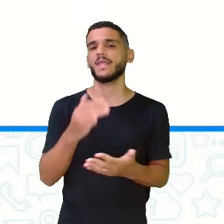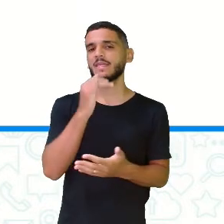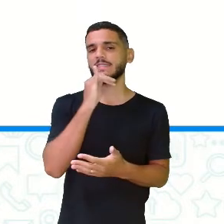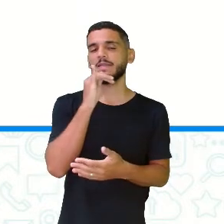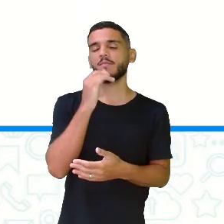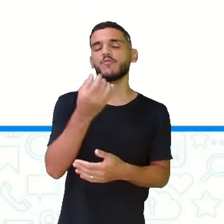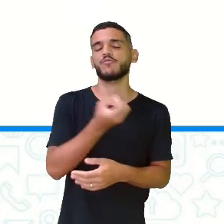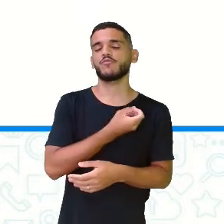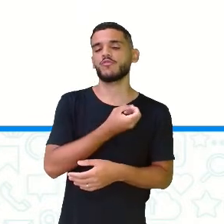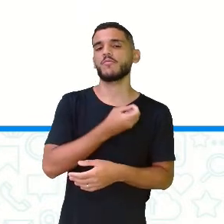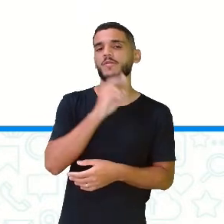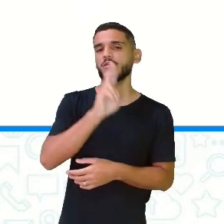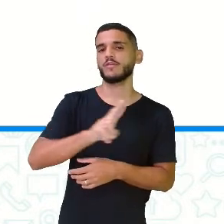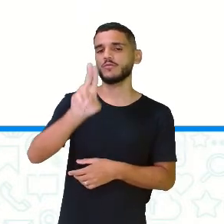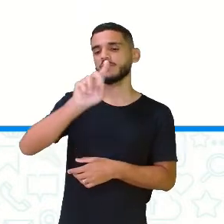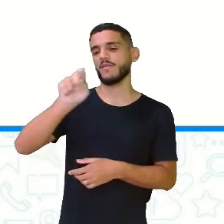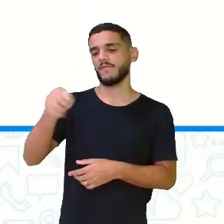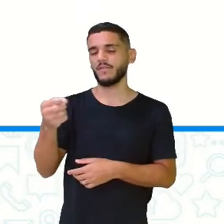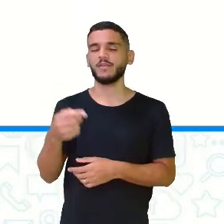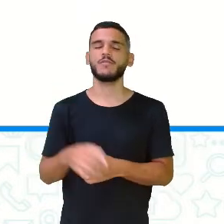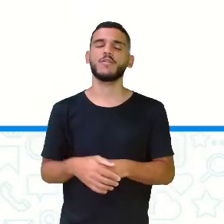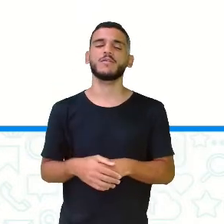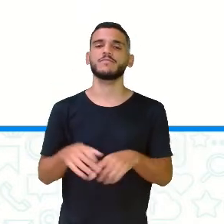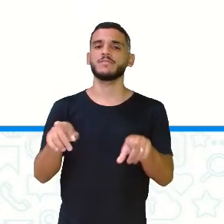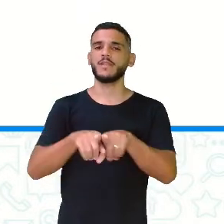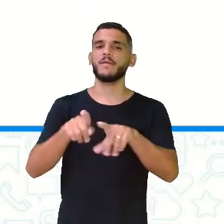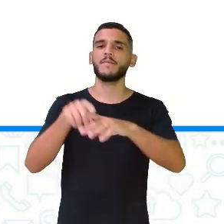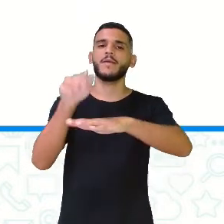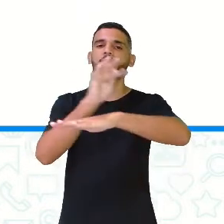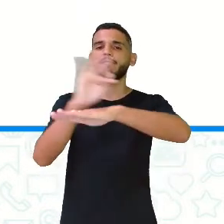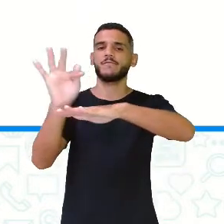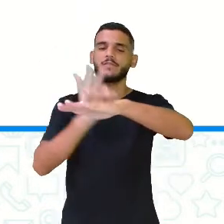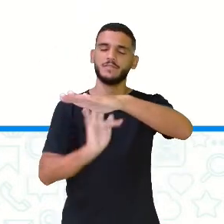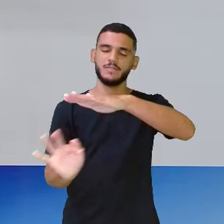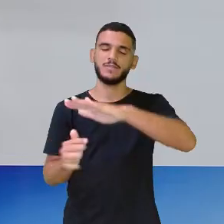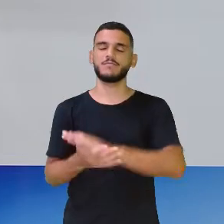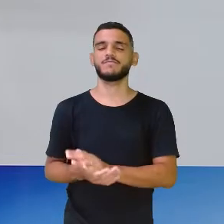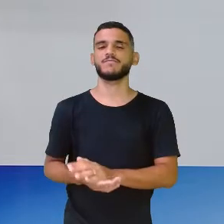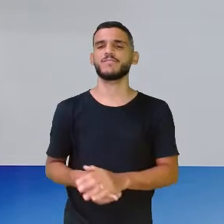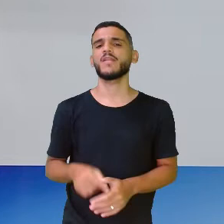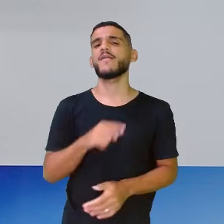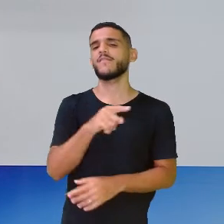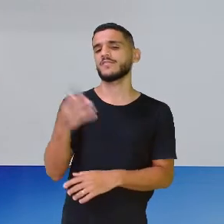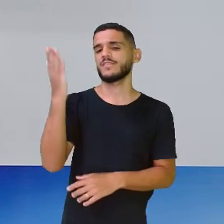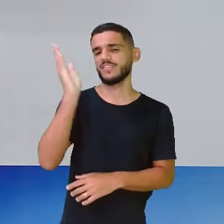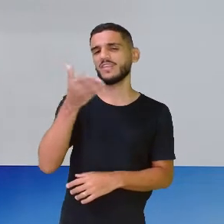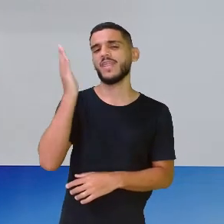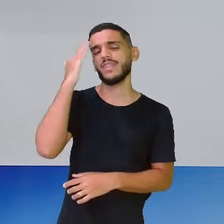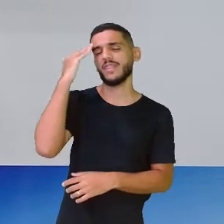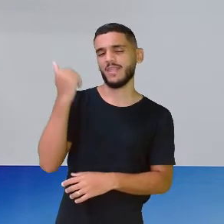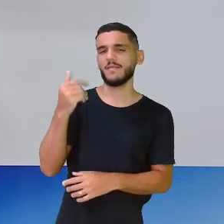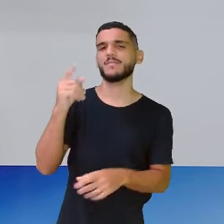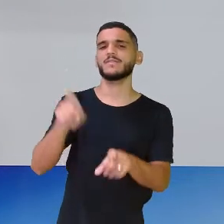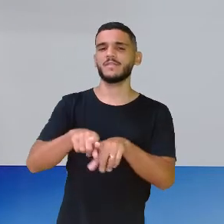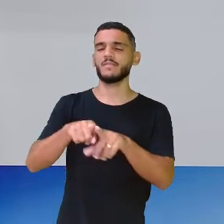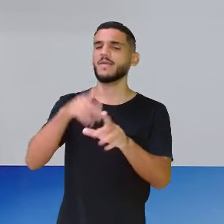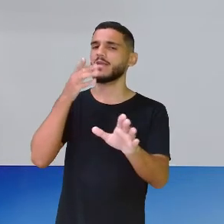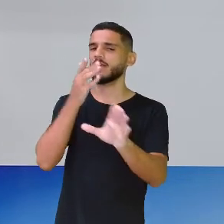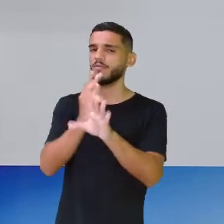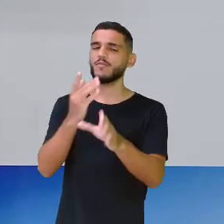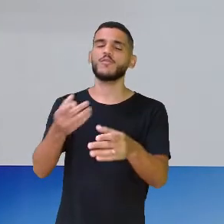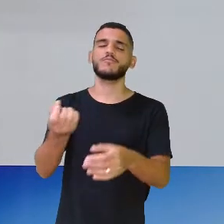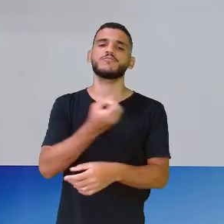vírgula e as frações. Números com vírgula você já sabe e a gente já identificou. Números